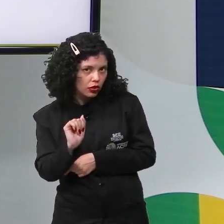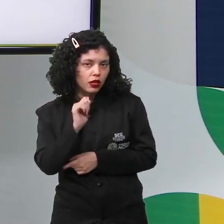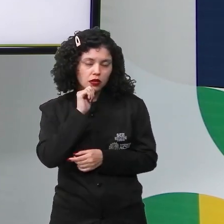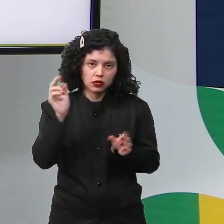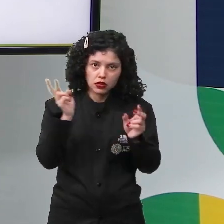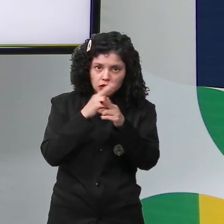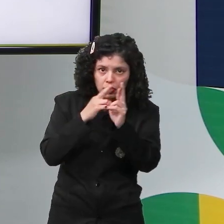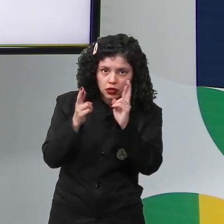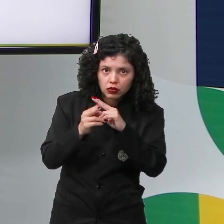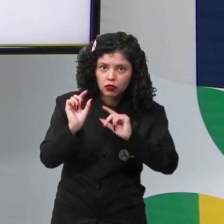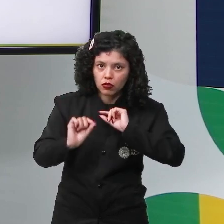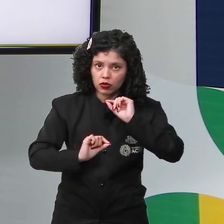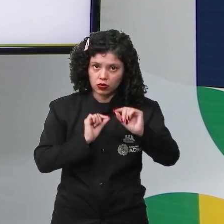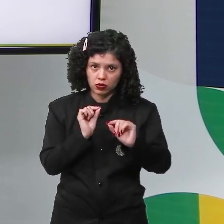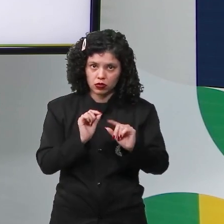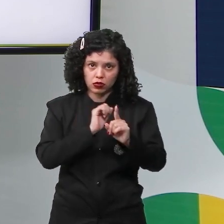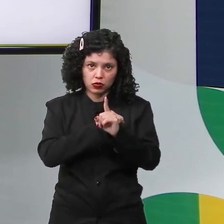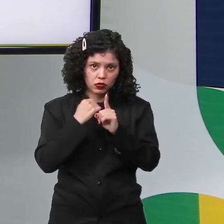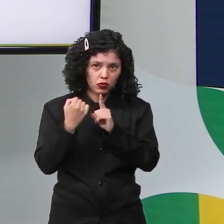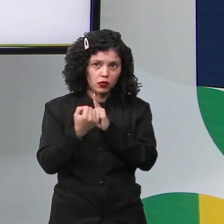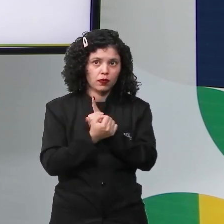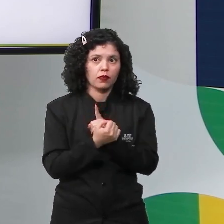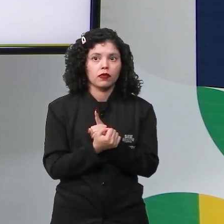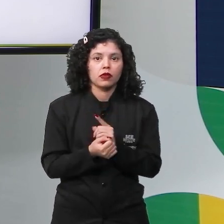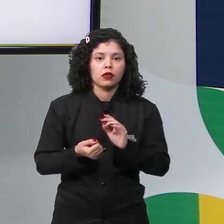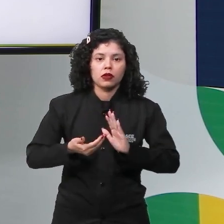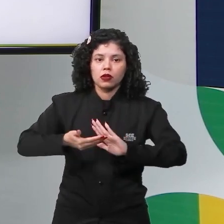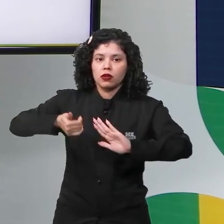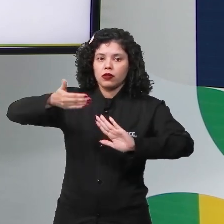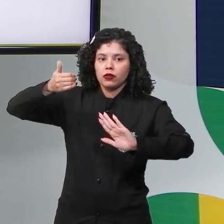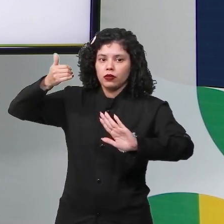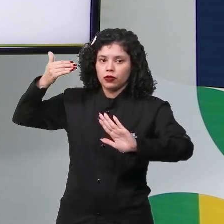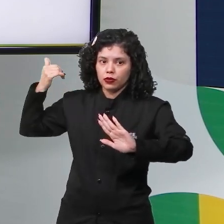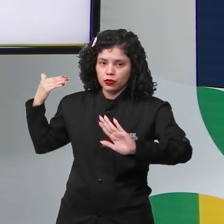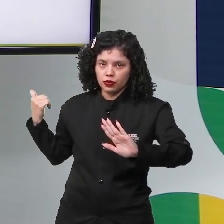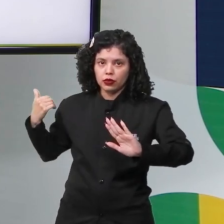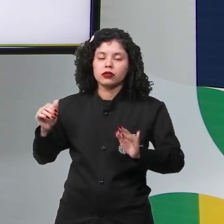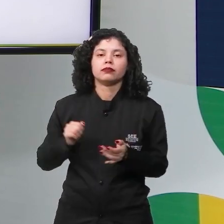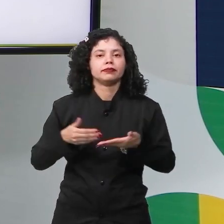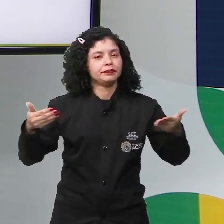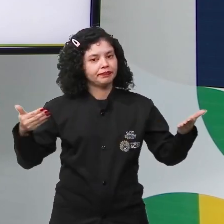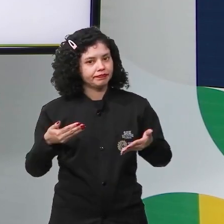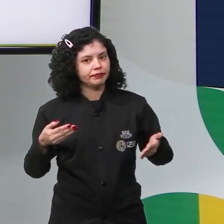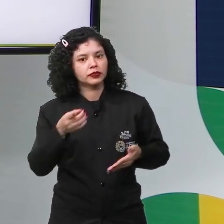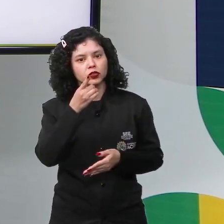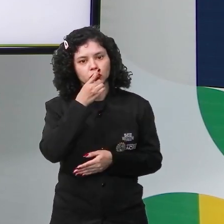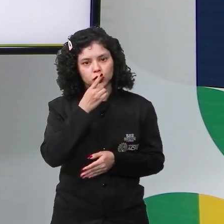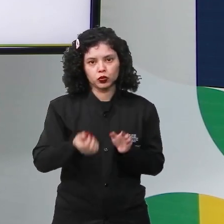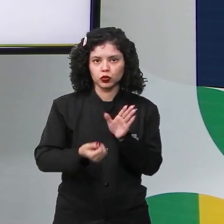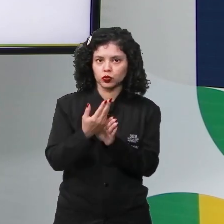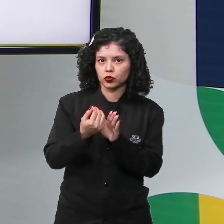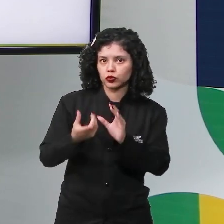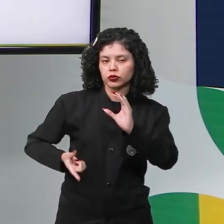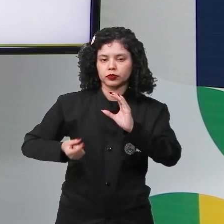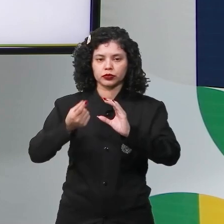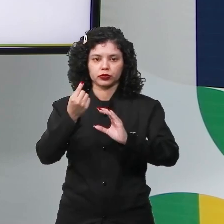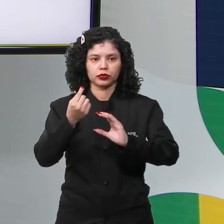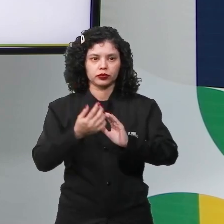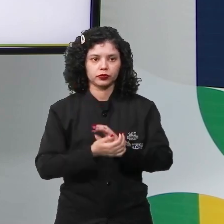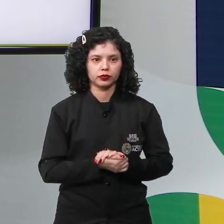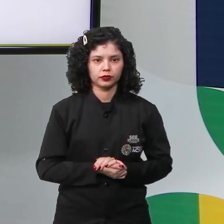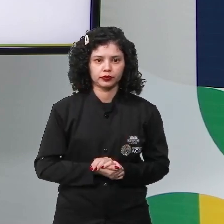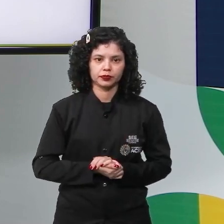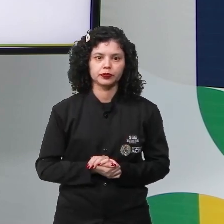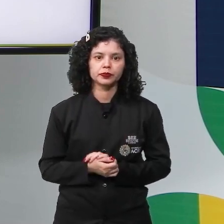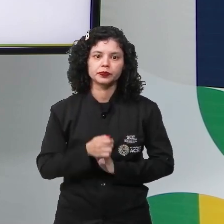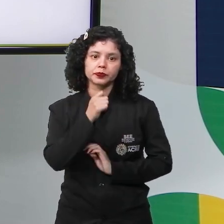está associado às sociedades anteriores ao atual modo de produção capitalista.